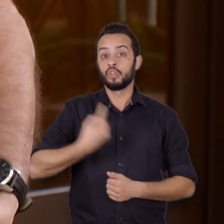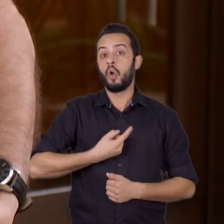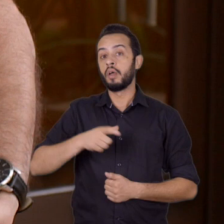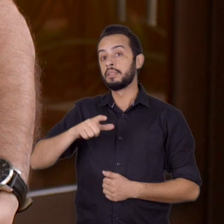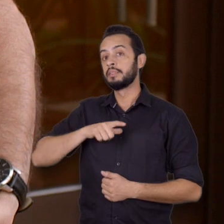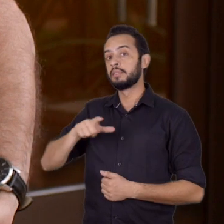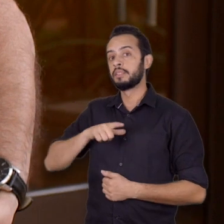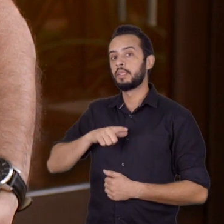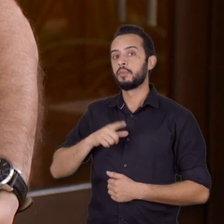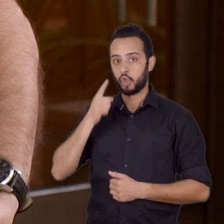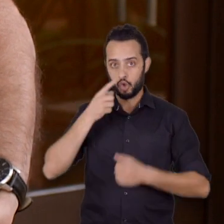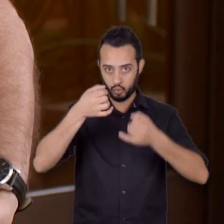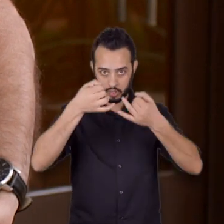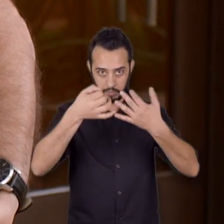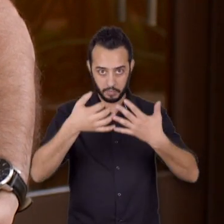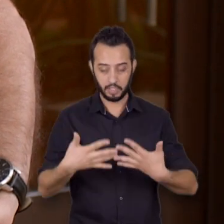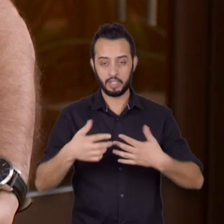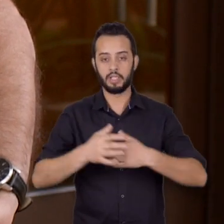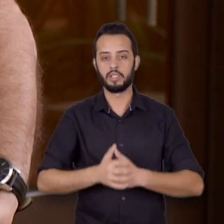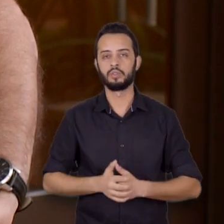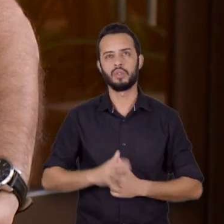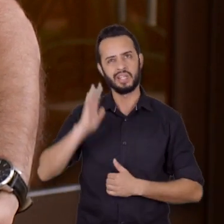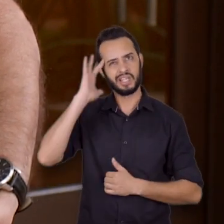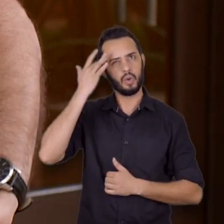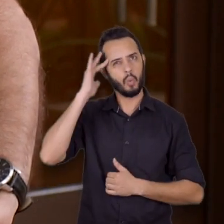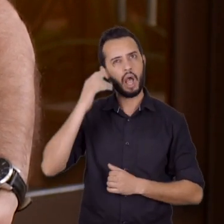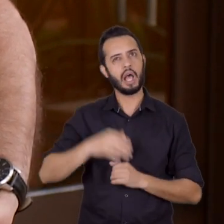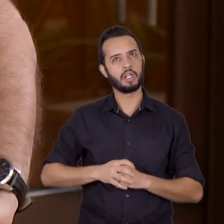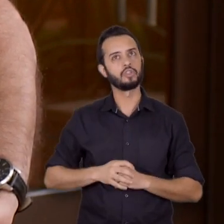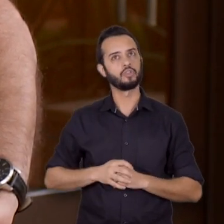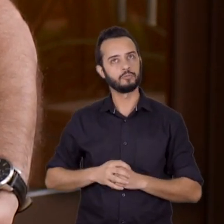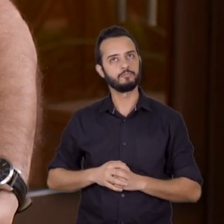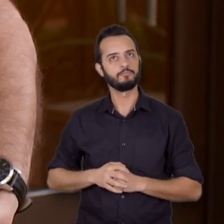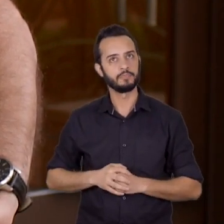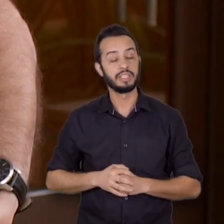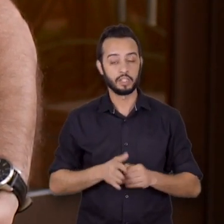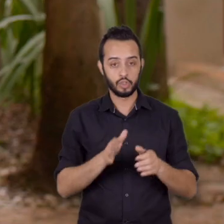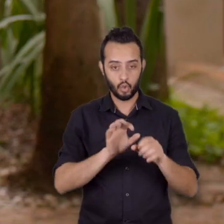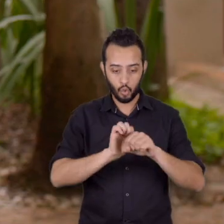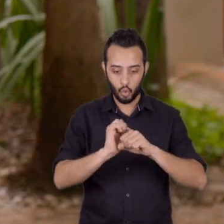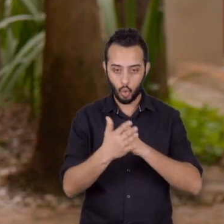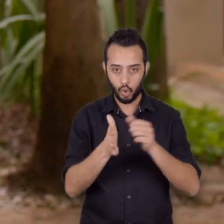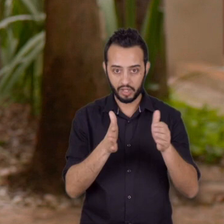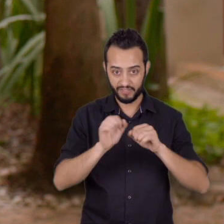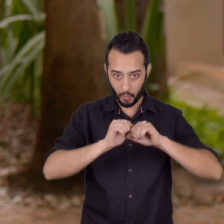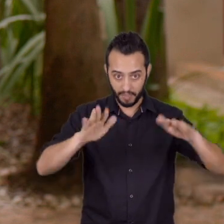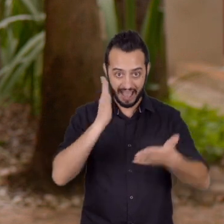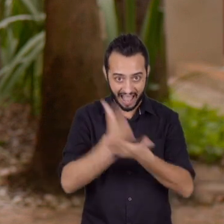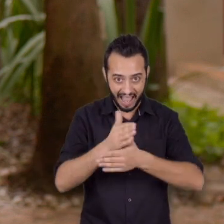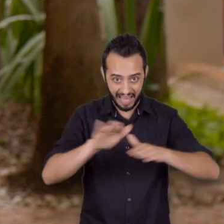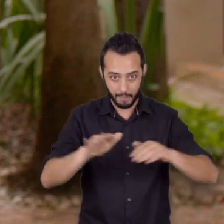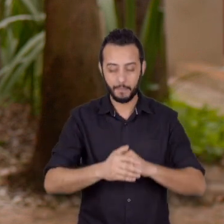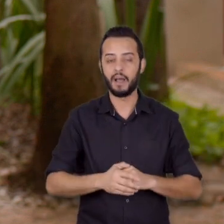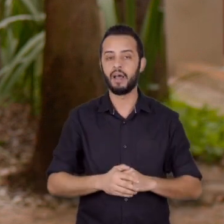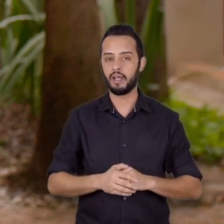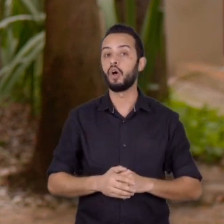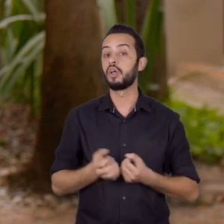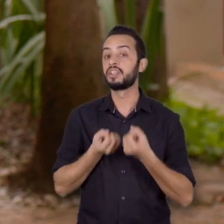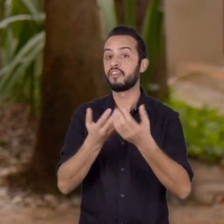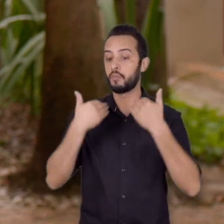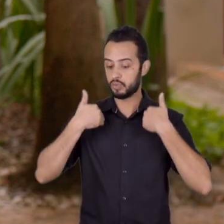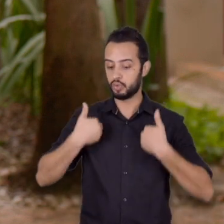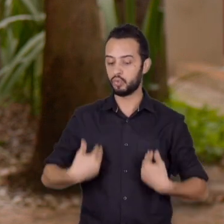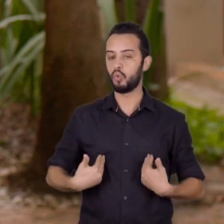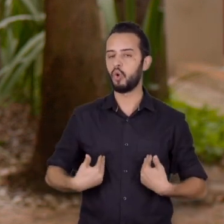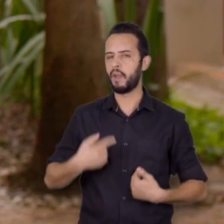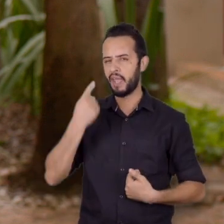vê, que eu estou dizendo que a gente talvez veja fortemente depois da Covid, né? Do corpo e da informação, eu